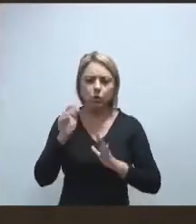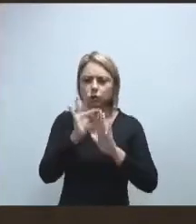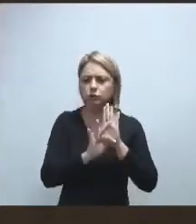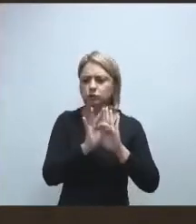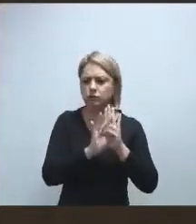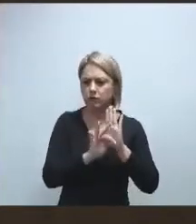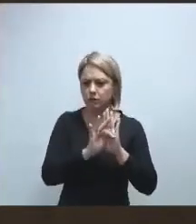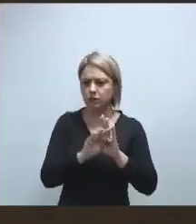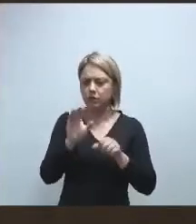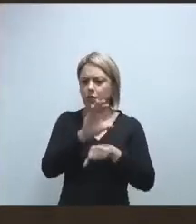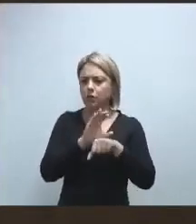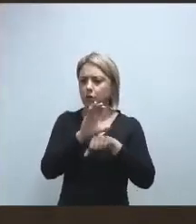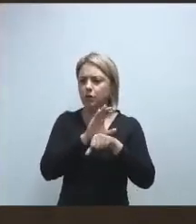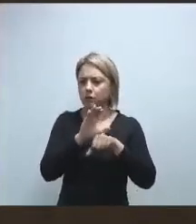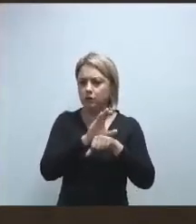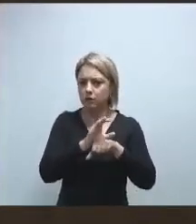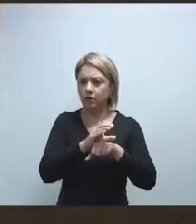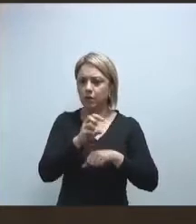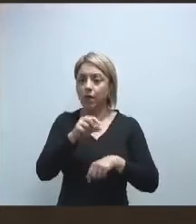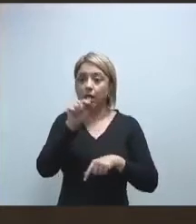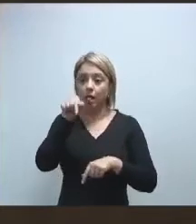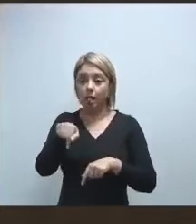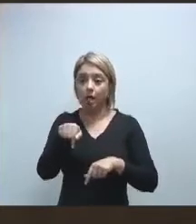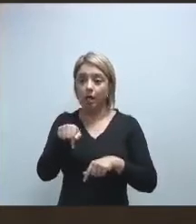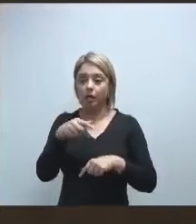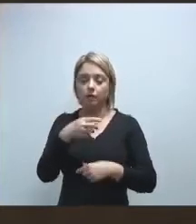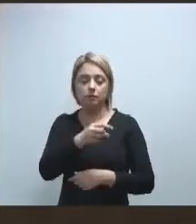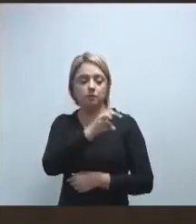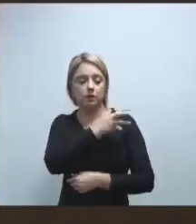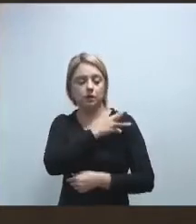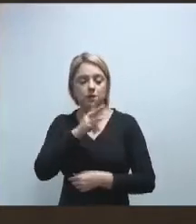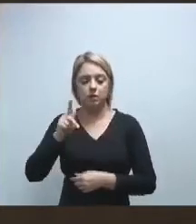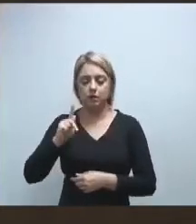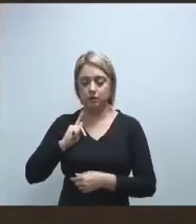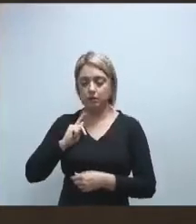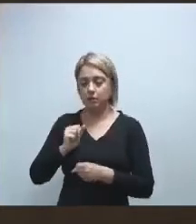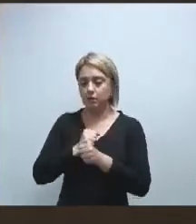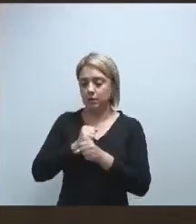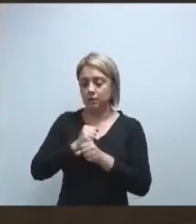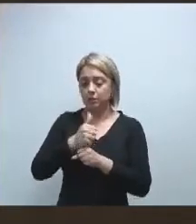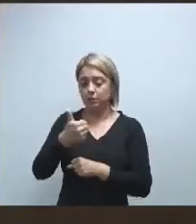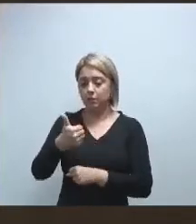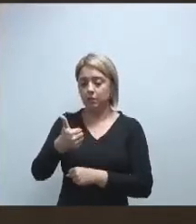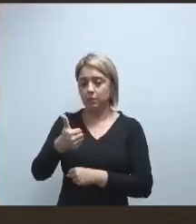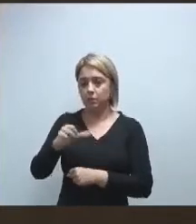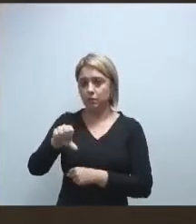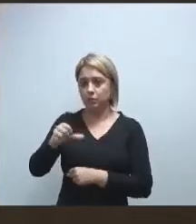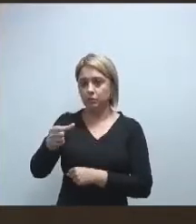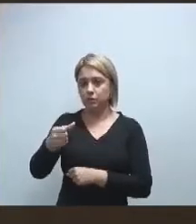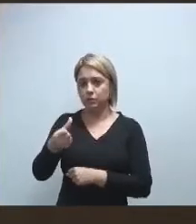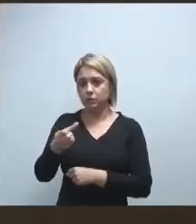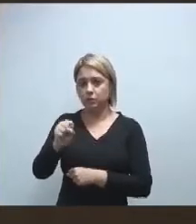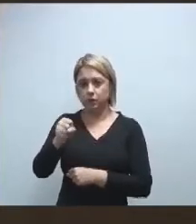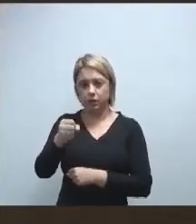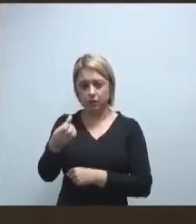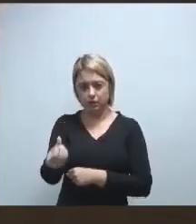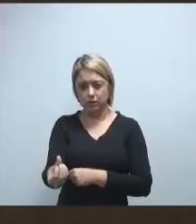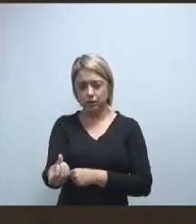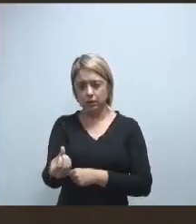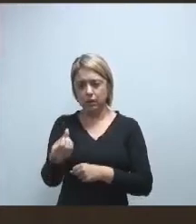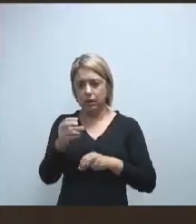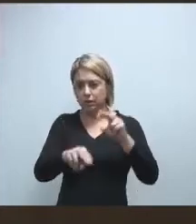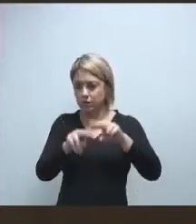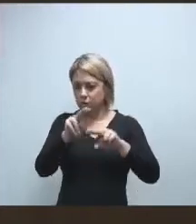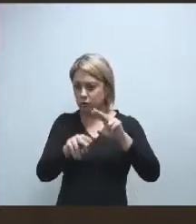constitucionais sobre o ministério público e em 1986 junho de 86